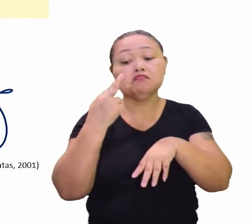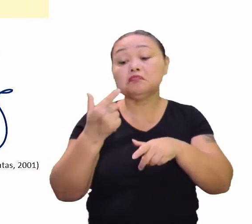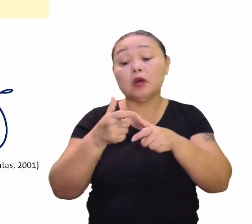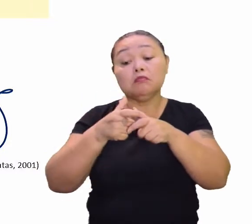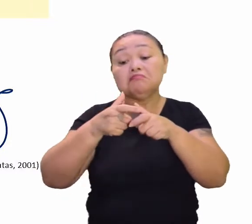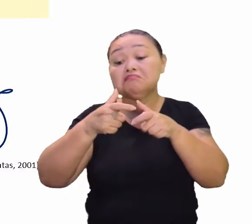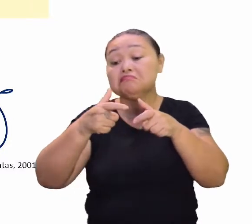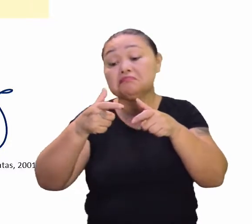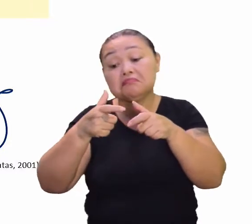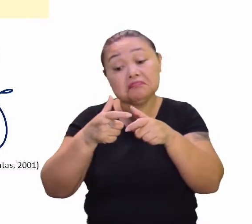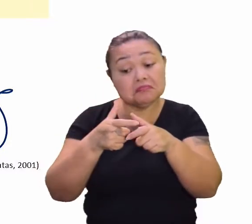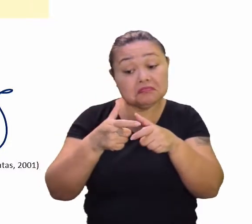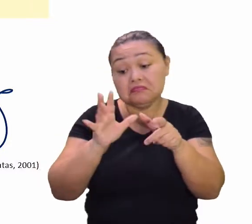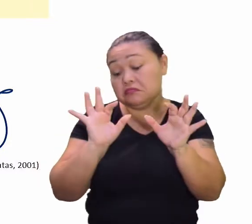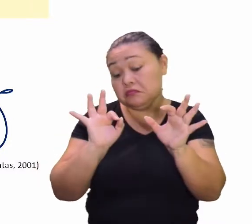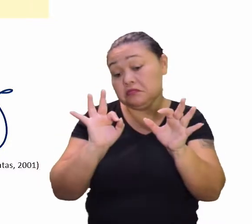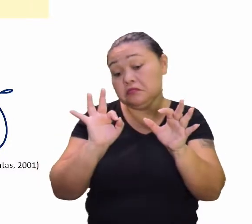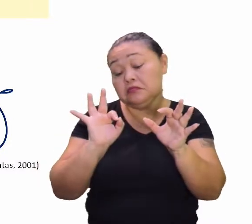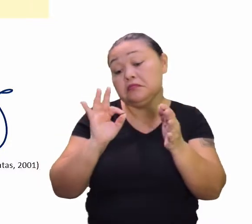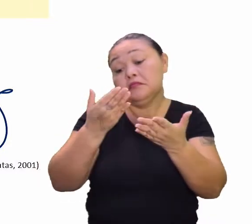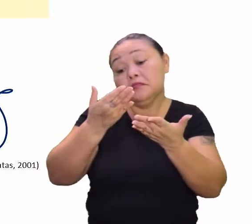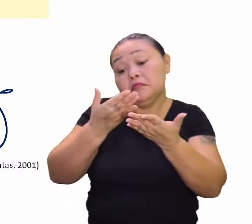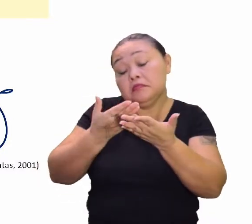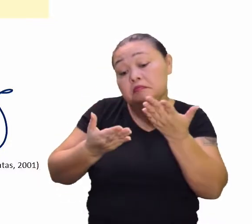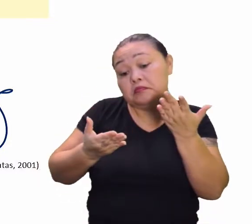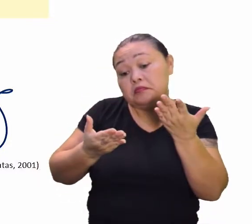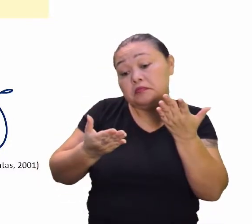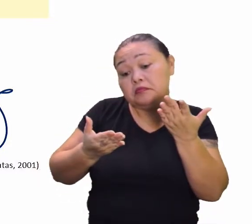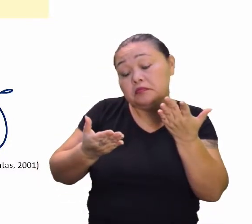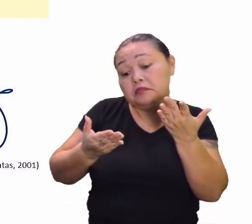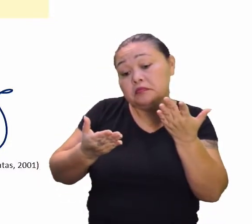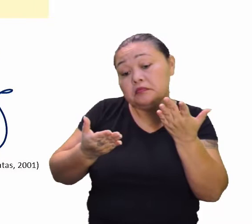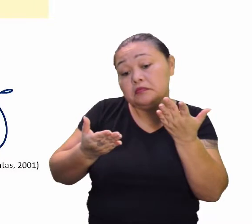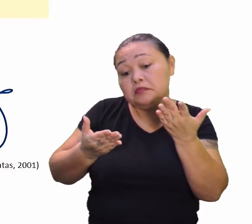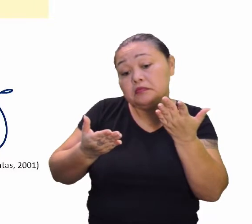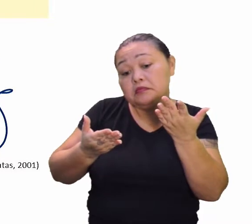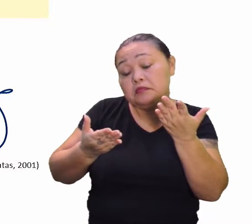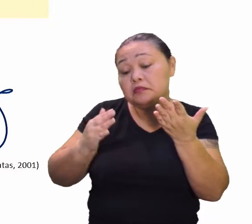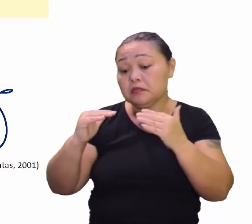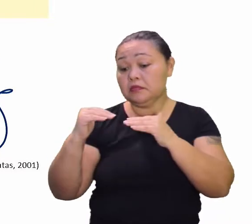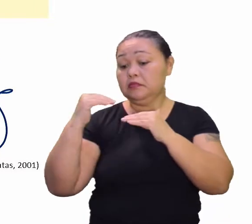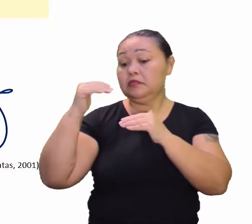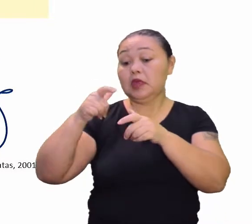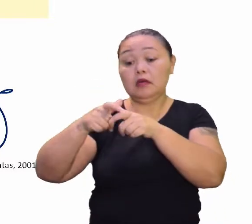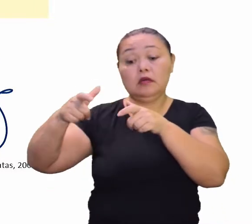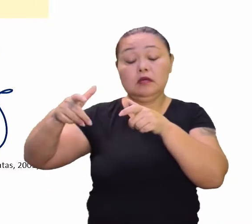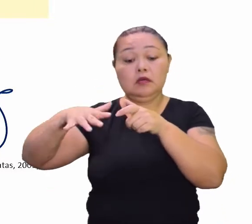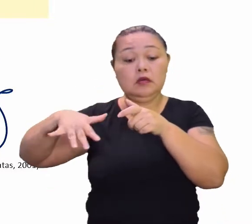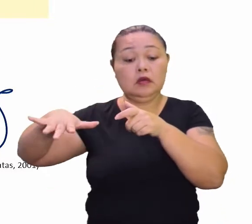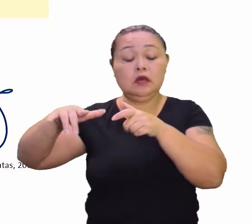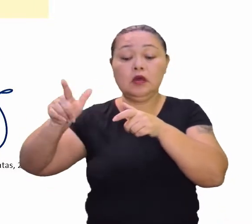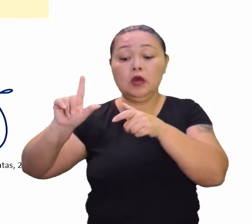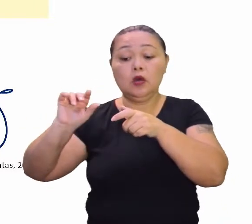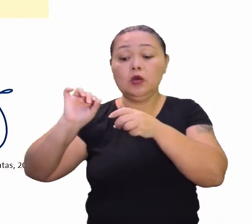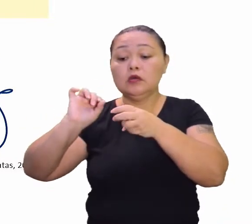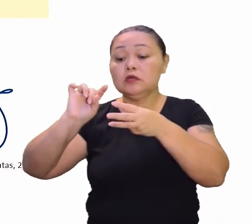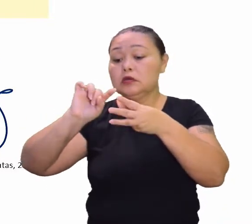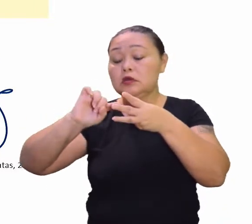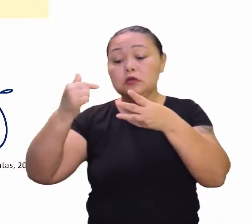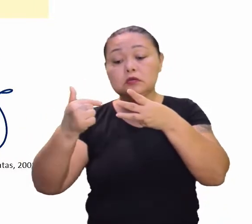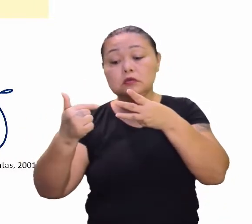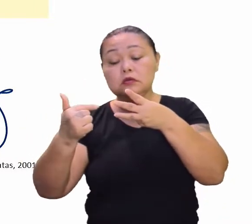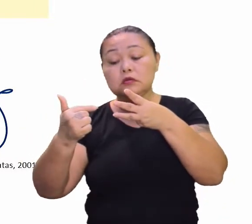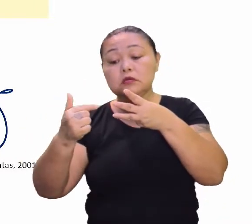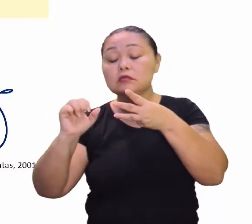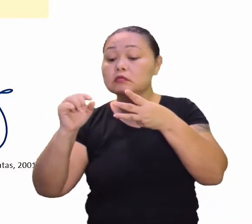muito expressivo. Com certeza. Então ele só pode, se ele já perdeu essa supremacia e não é o